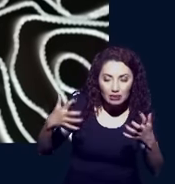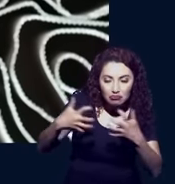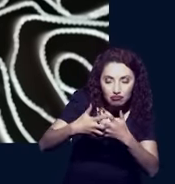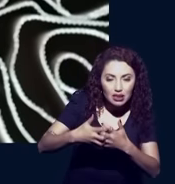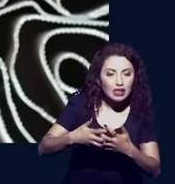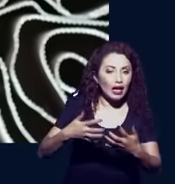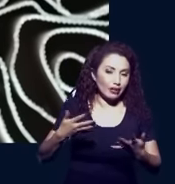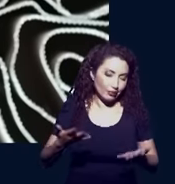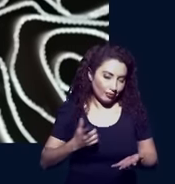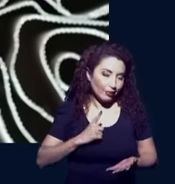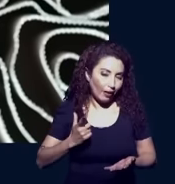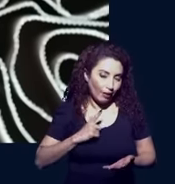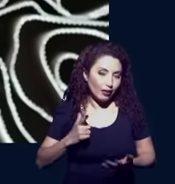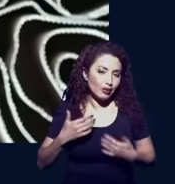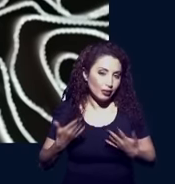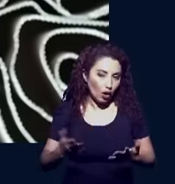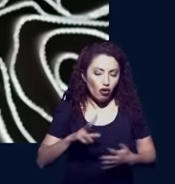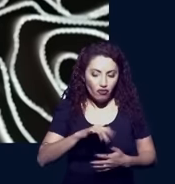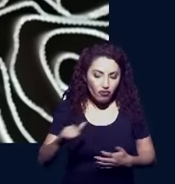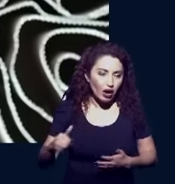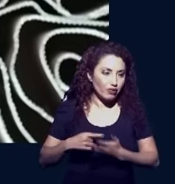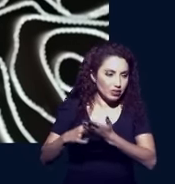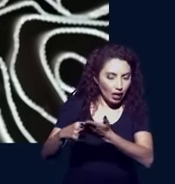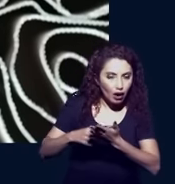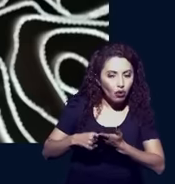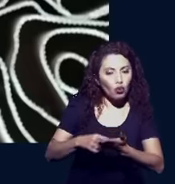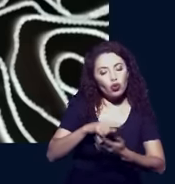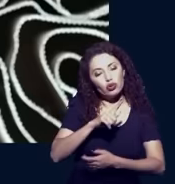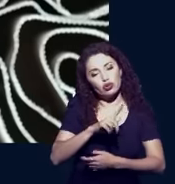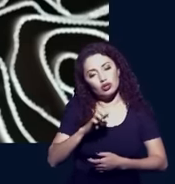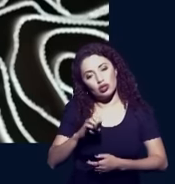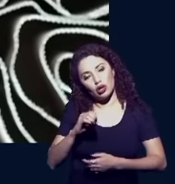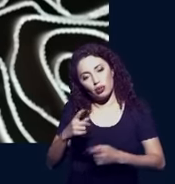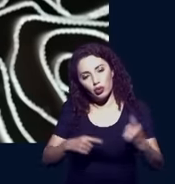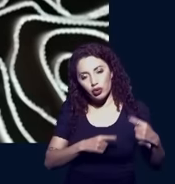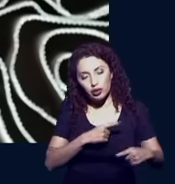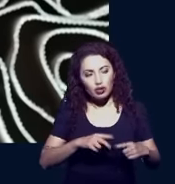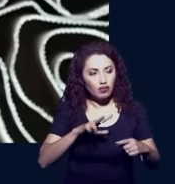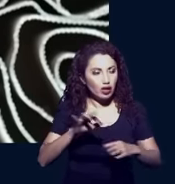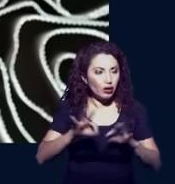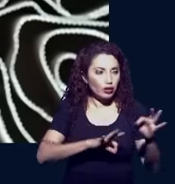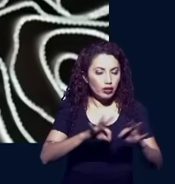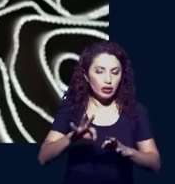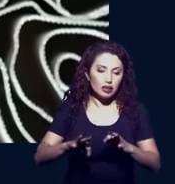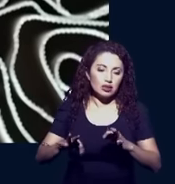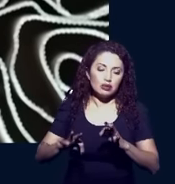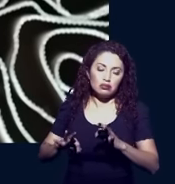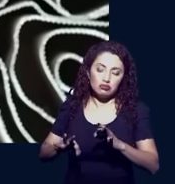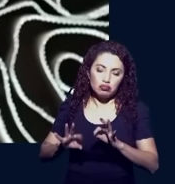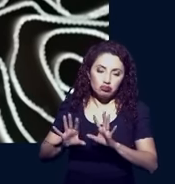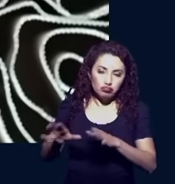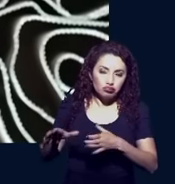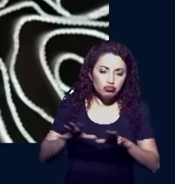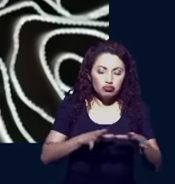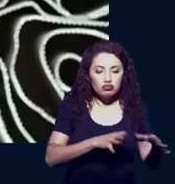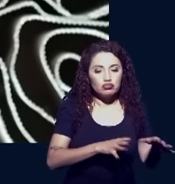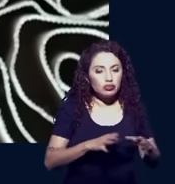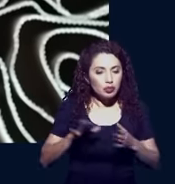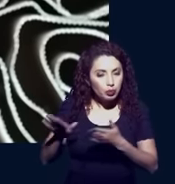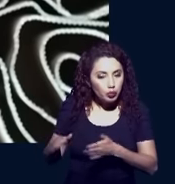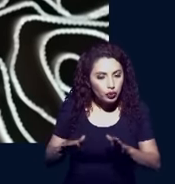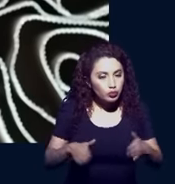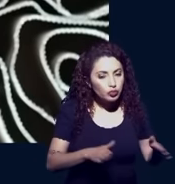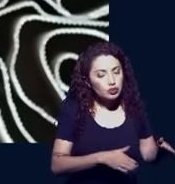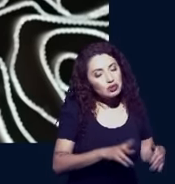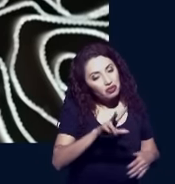rearranjos geopolíticos Estamos vendo como falamos aqui a reorganização de cadeias produtivas então eh eh